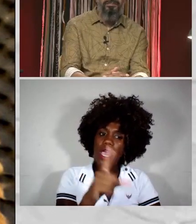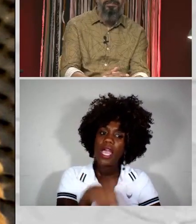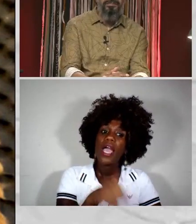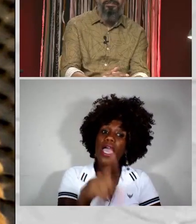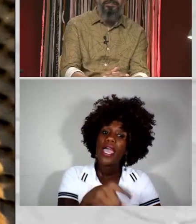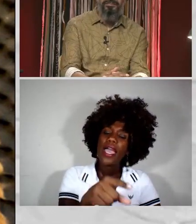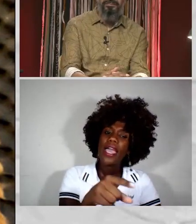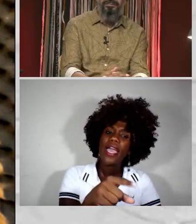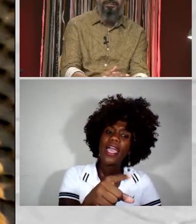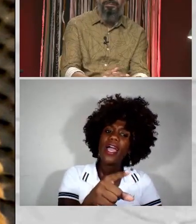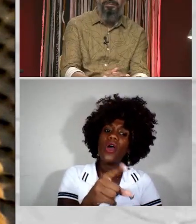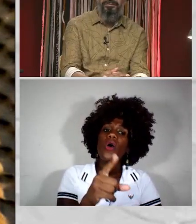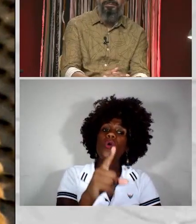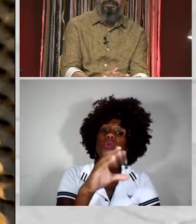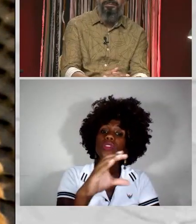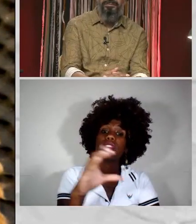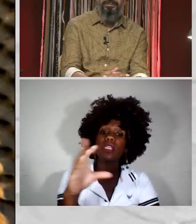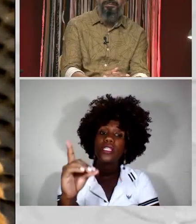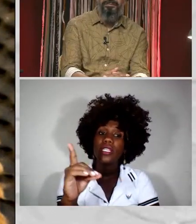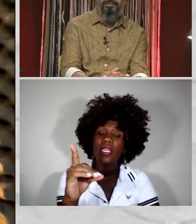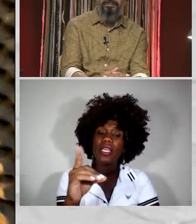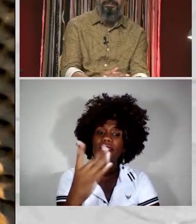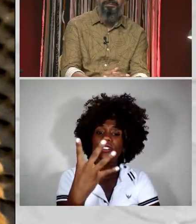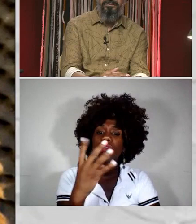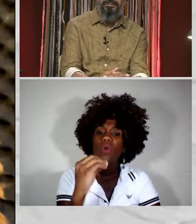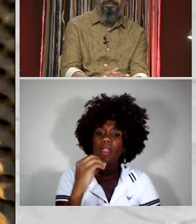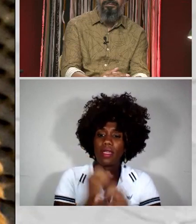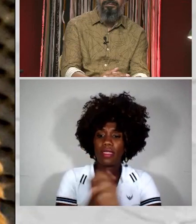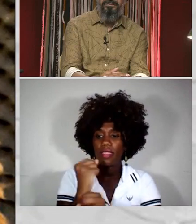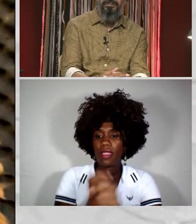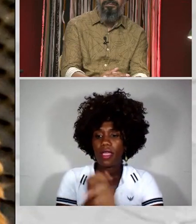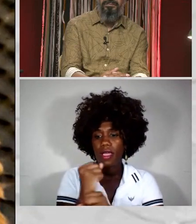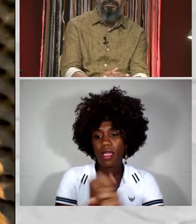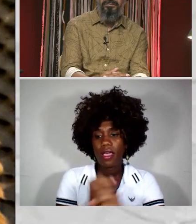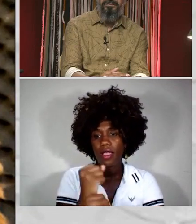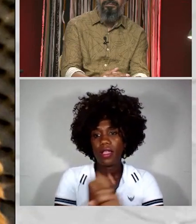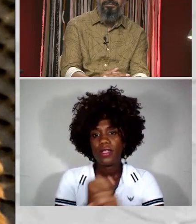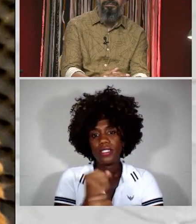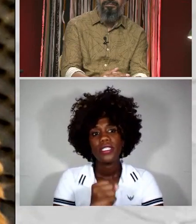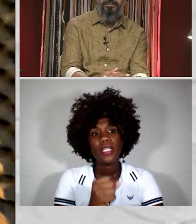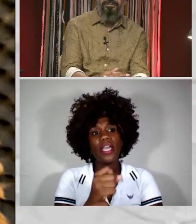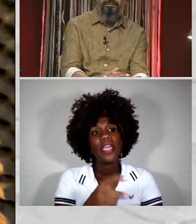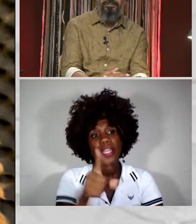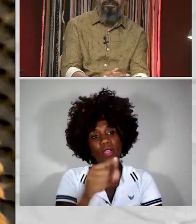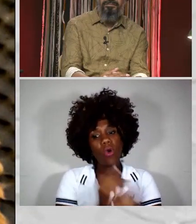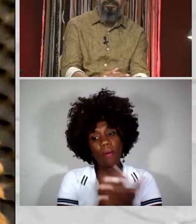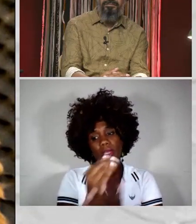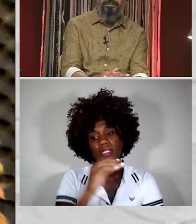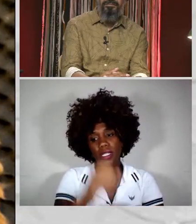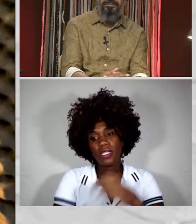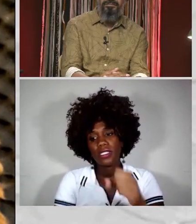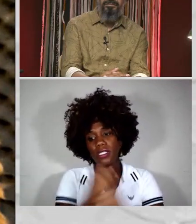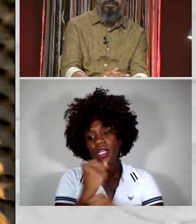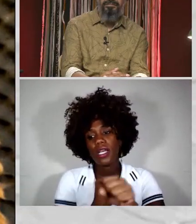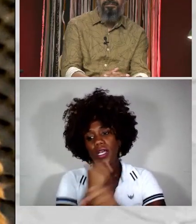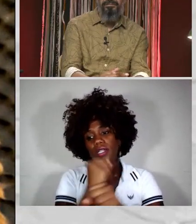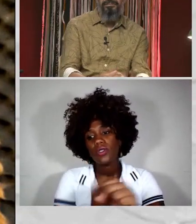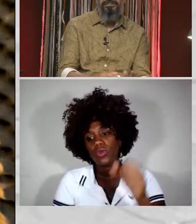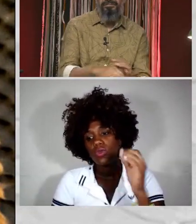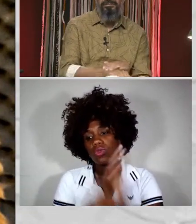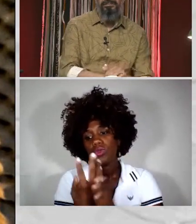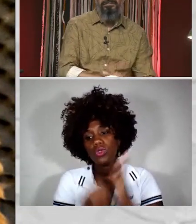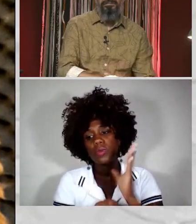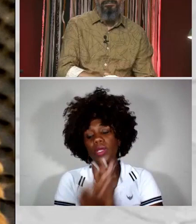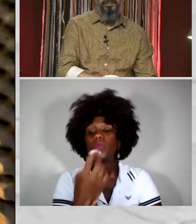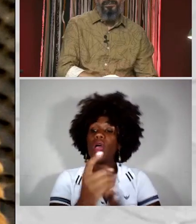meus 40 anos, que se configura esse ano. E aí, com o surgimento da Lei